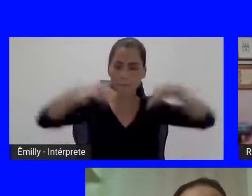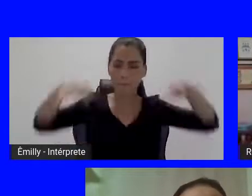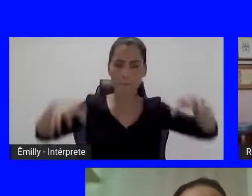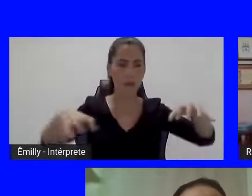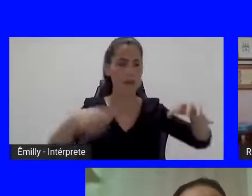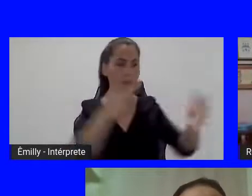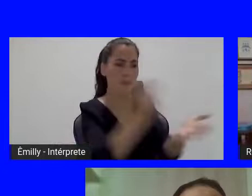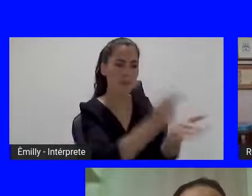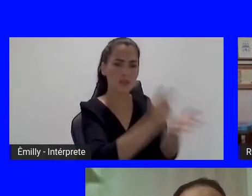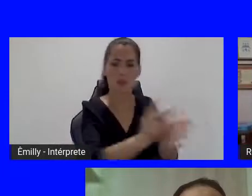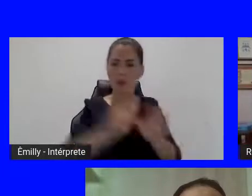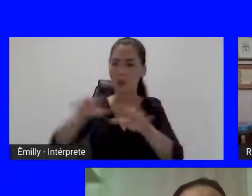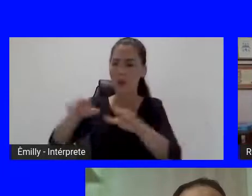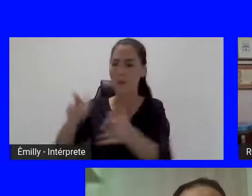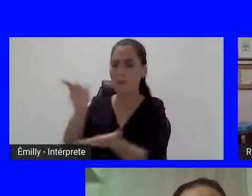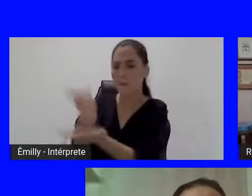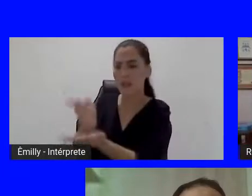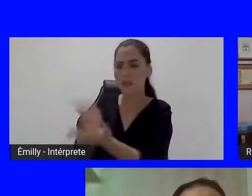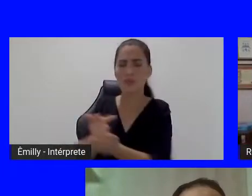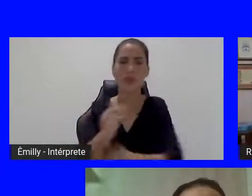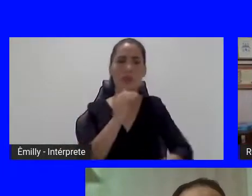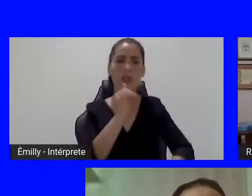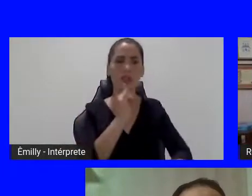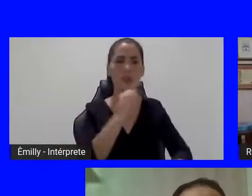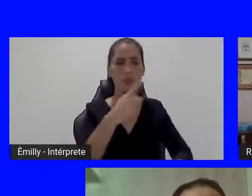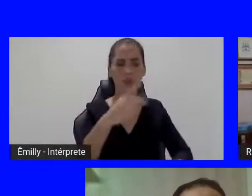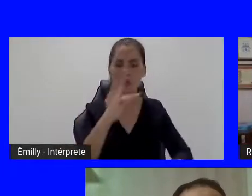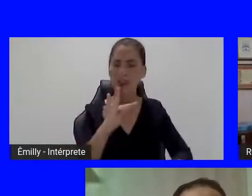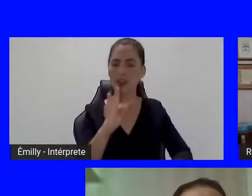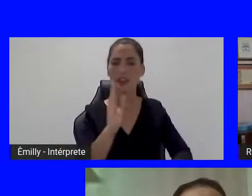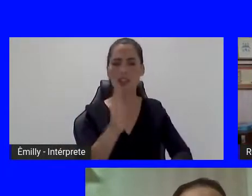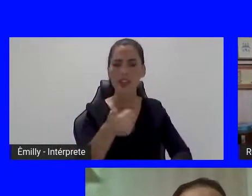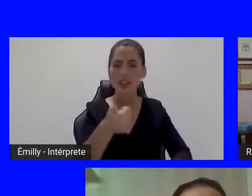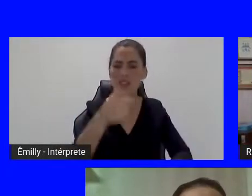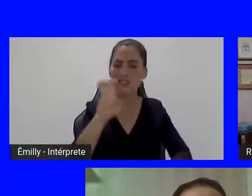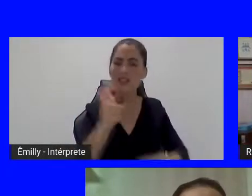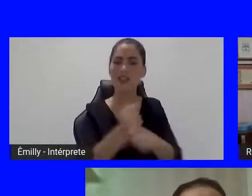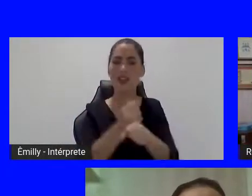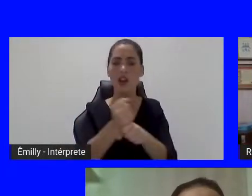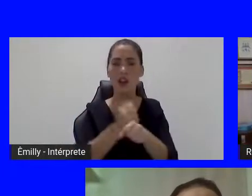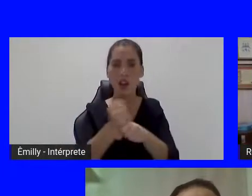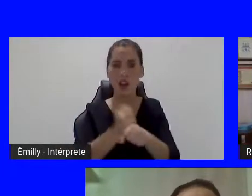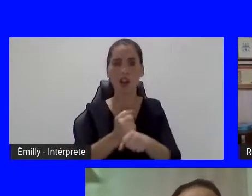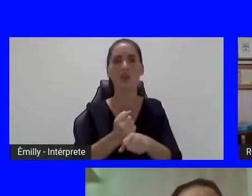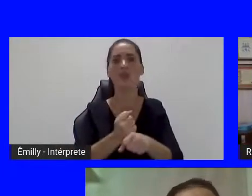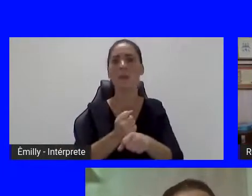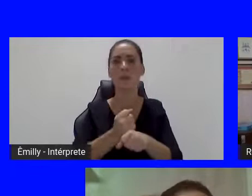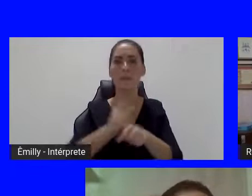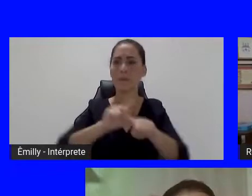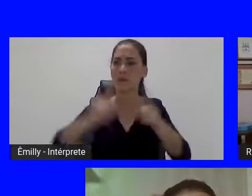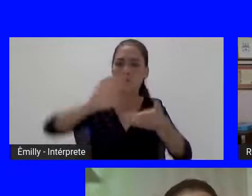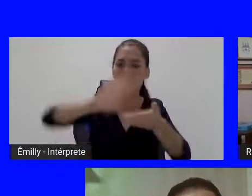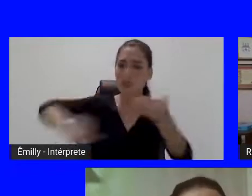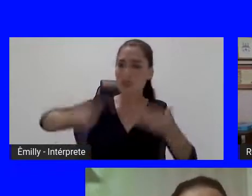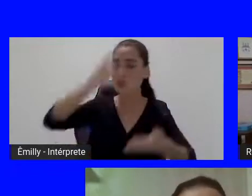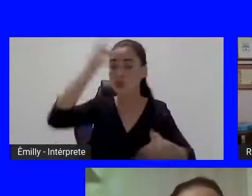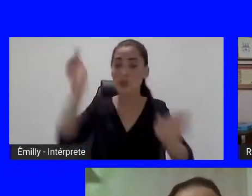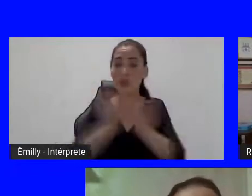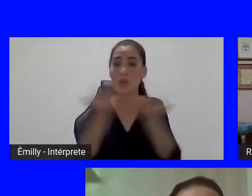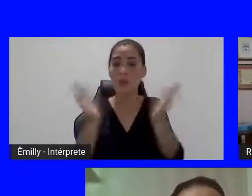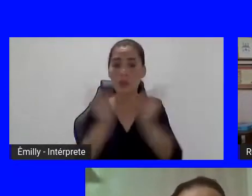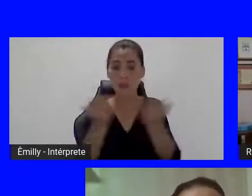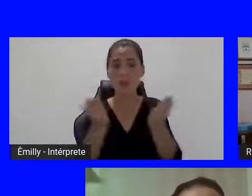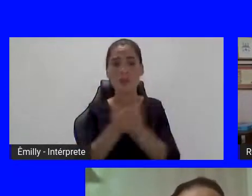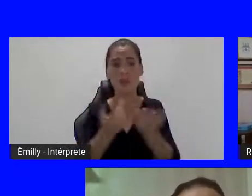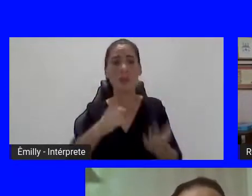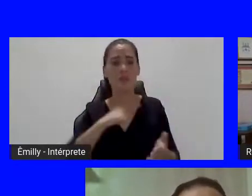não tirou o Brasil da miséria, a não ser temporariamente por programas de assistência social, mas não gerou o desenvolvimento